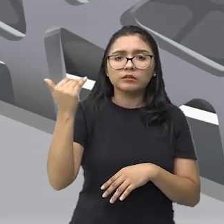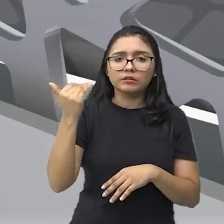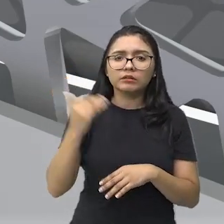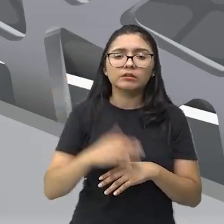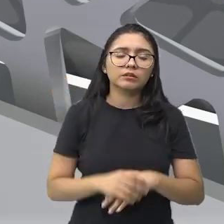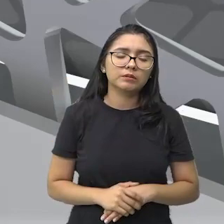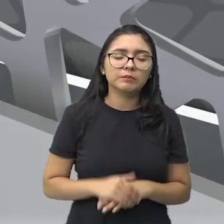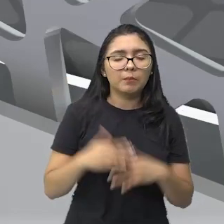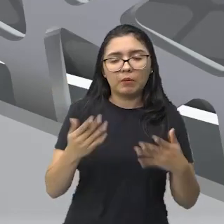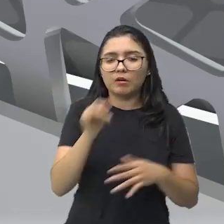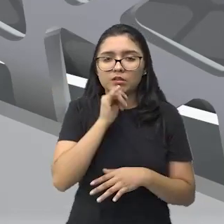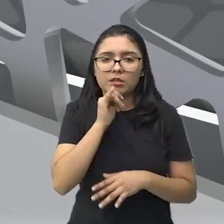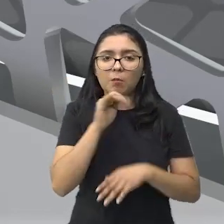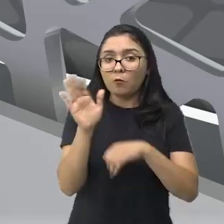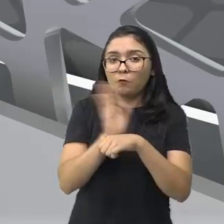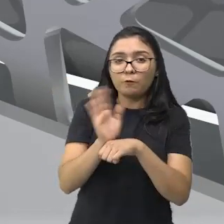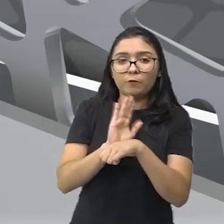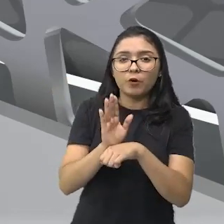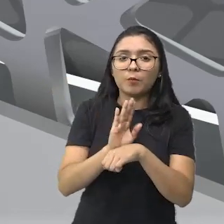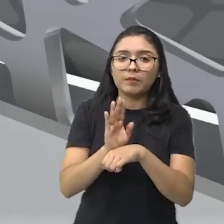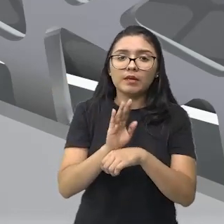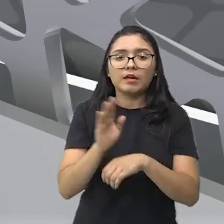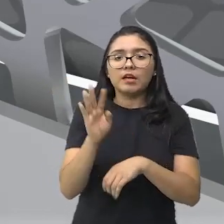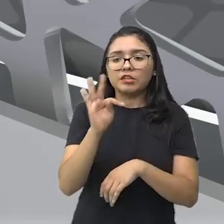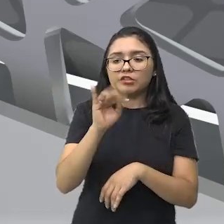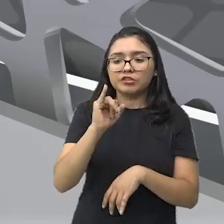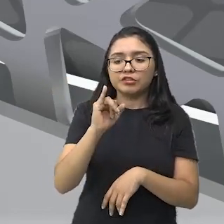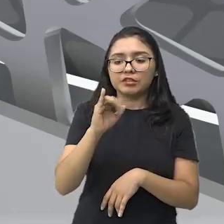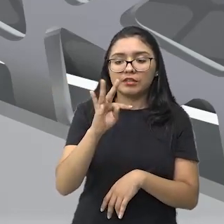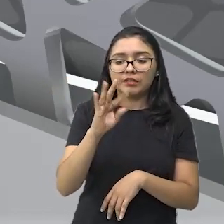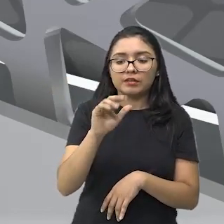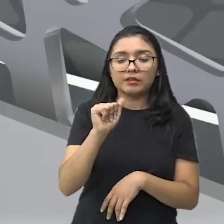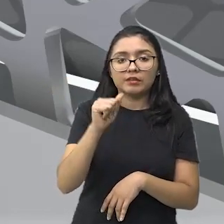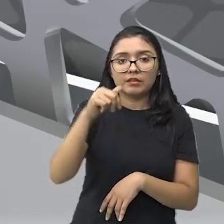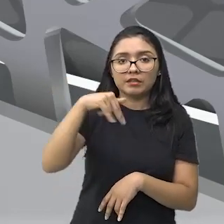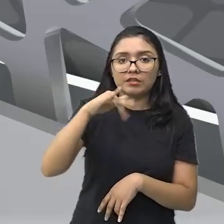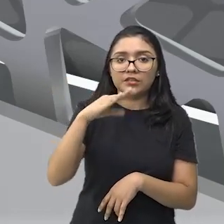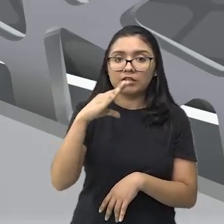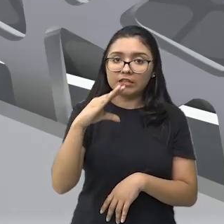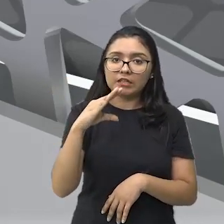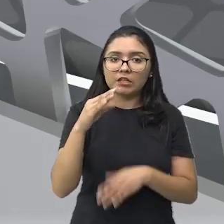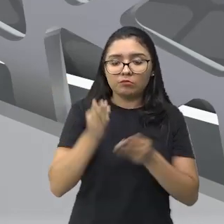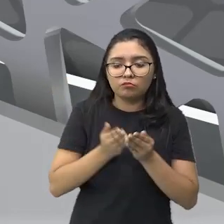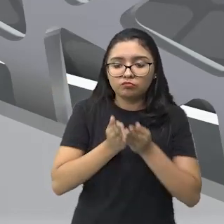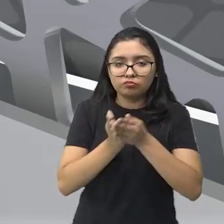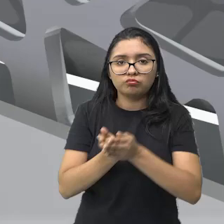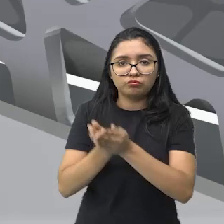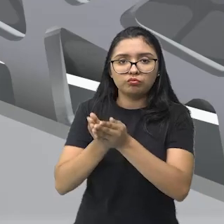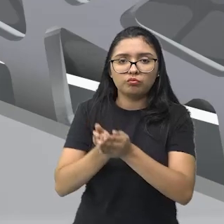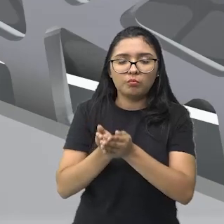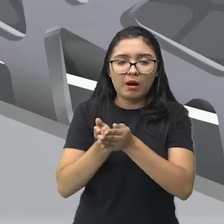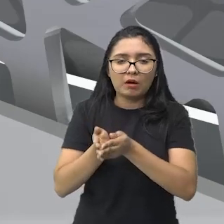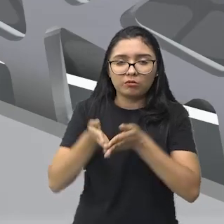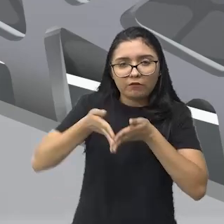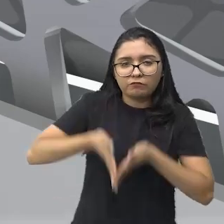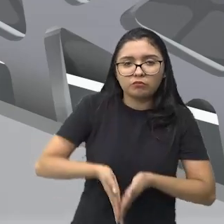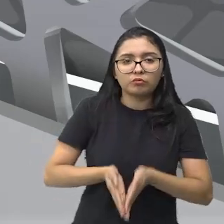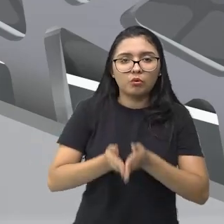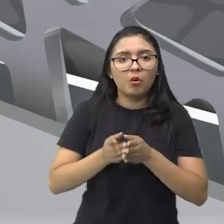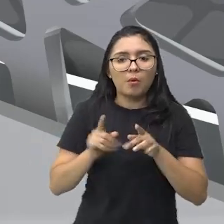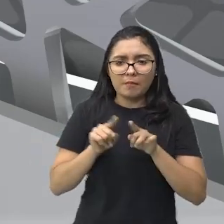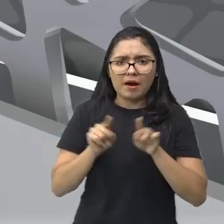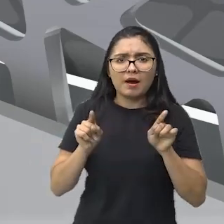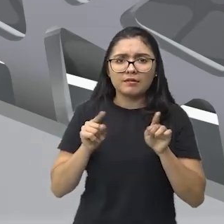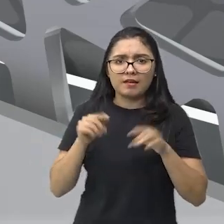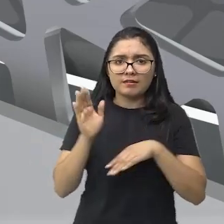cinema, Titanic, todo mundo vai falar, embora a professora Lúcia nunca assistiu Titanic, né? Mas ele é um